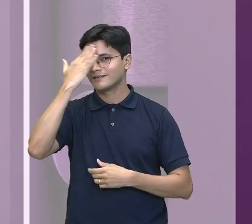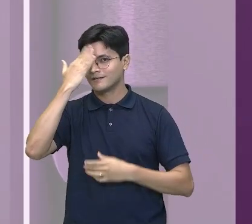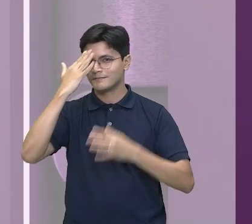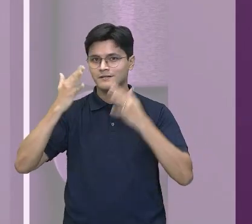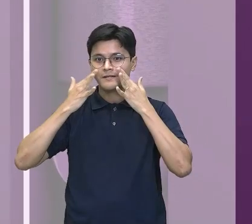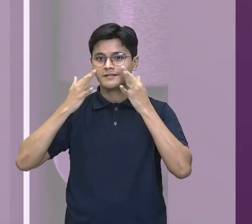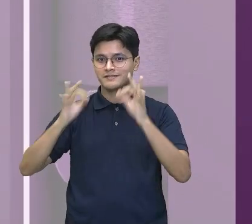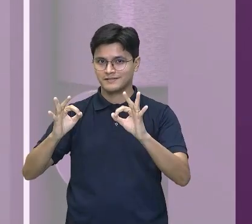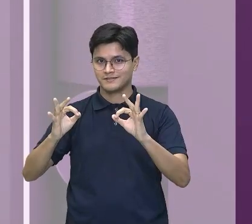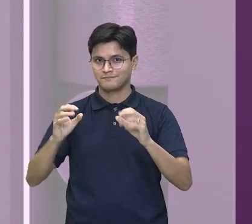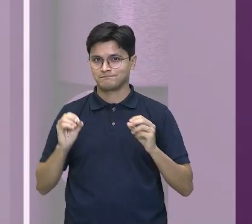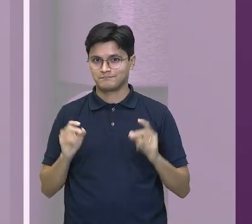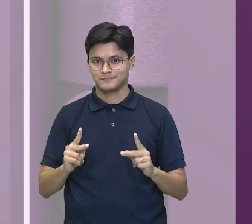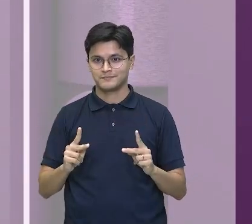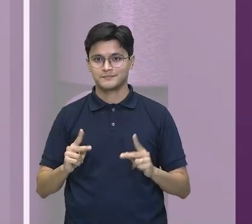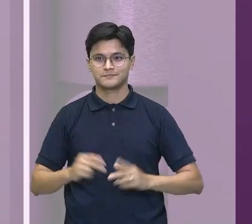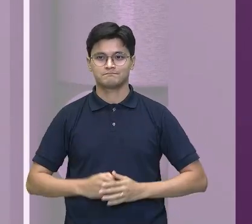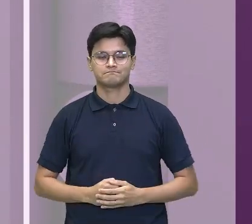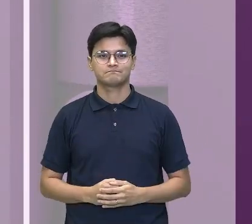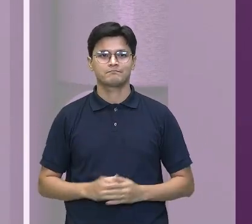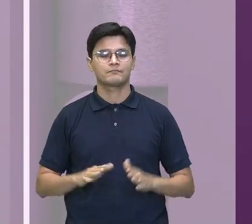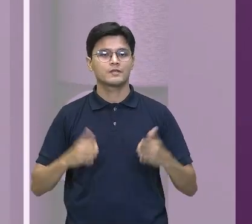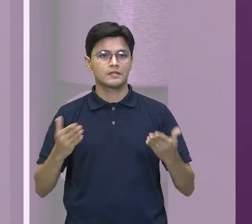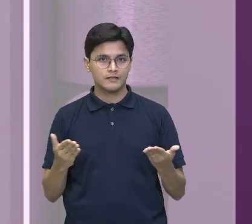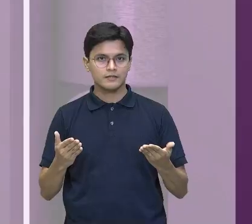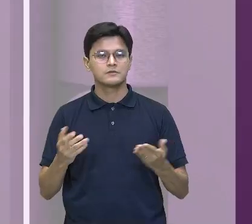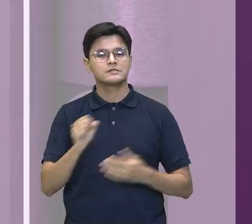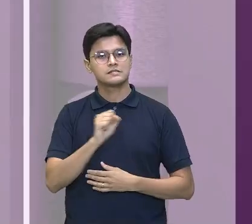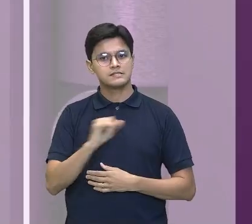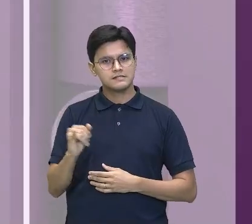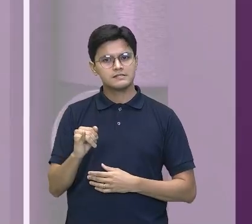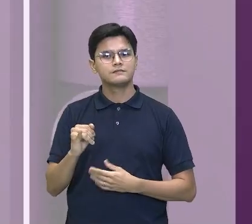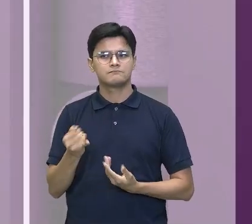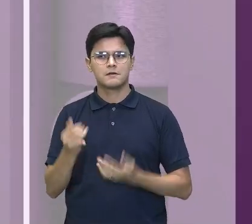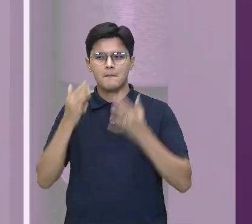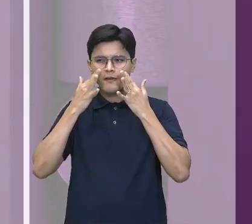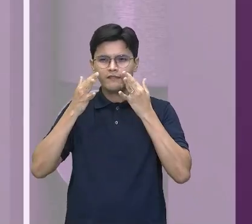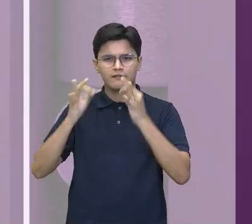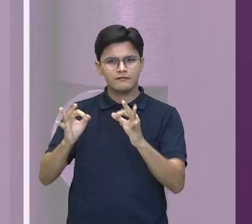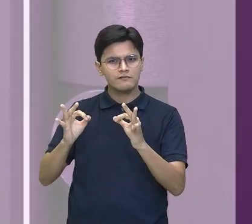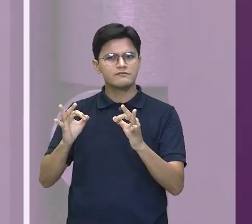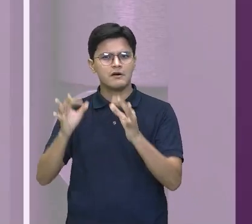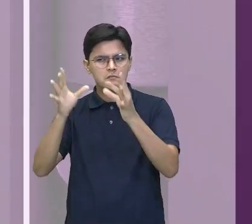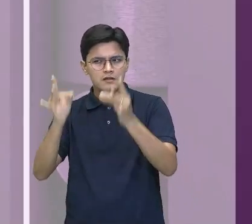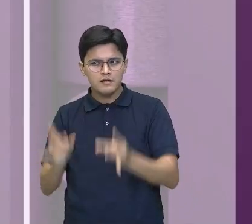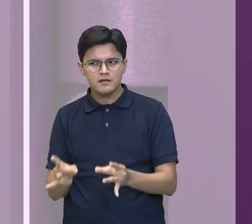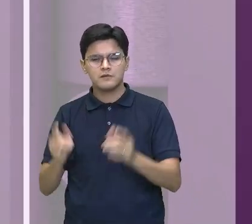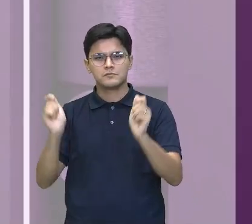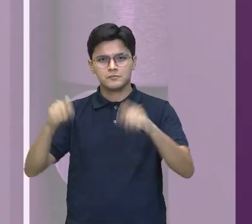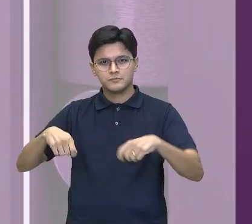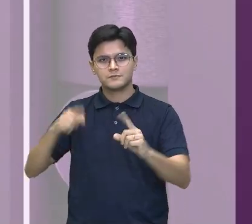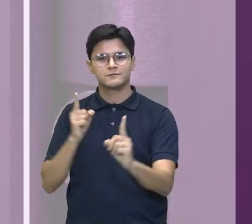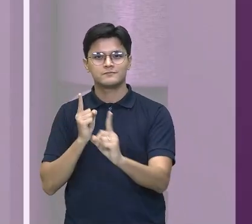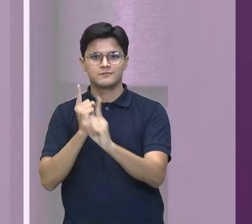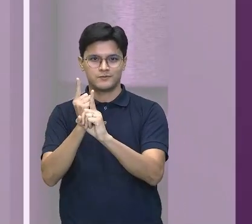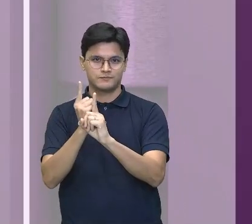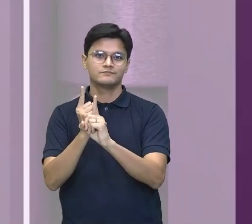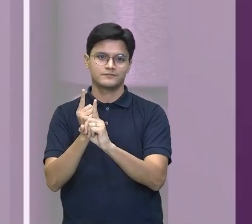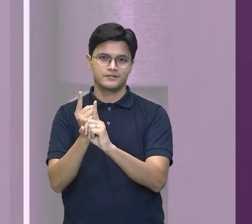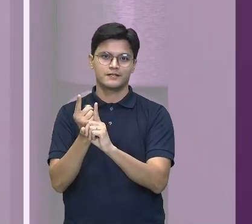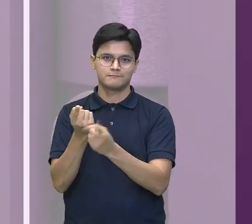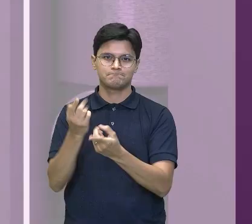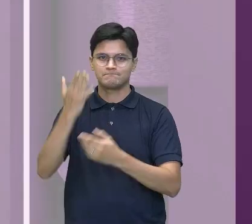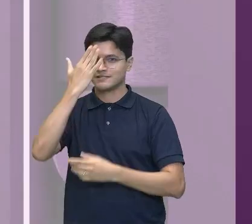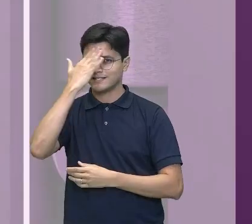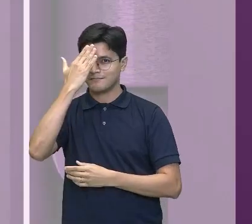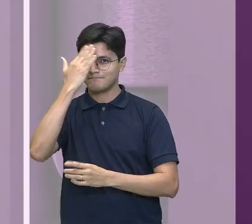reduzida, tá bom? Então, tendo esse cuidado, prestando bastante atenção, você consegue identificar e coletar essas duas